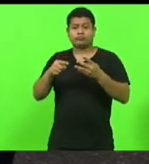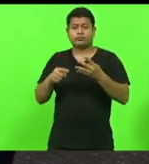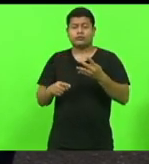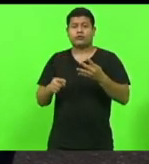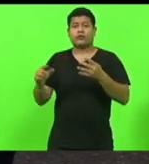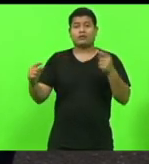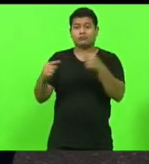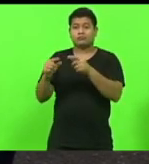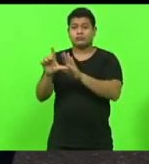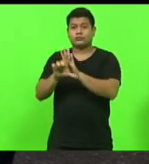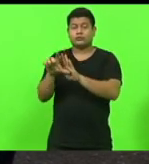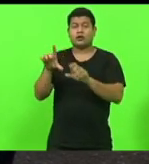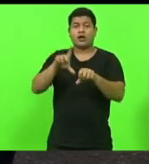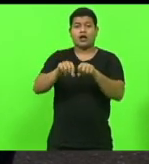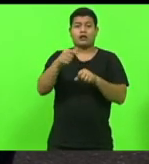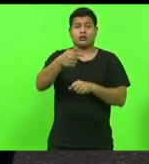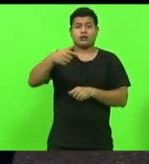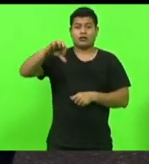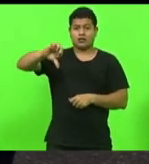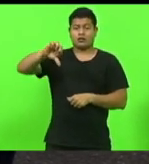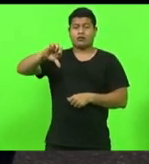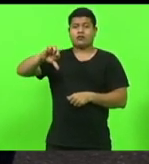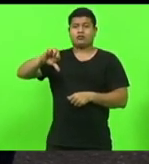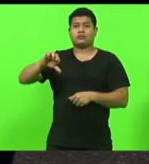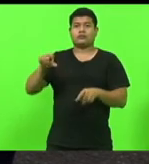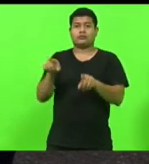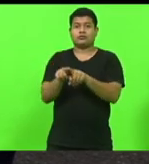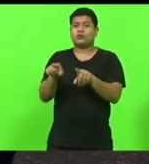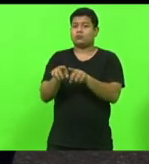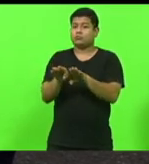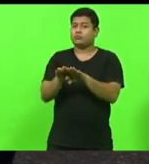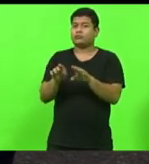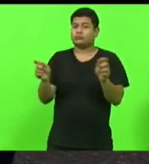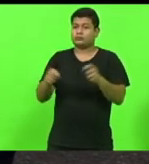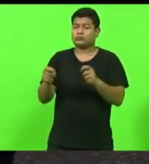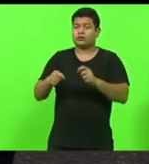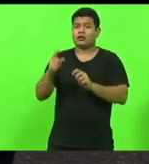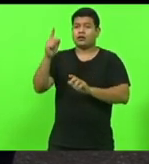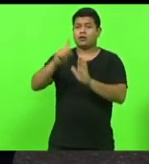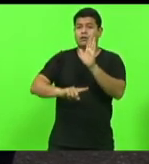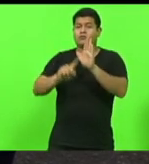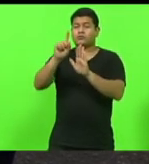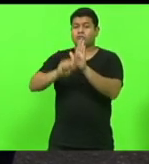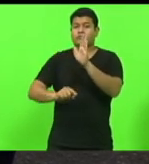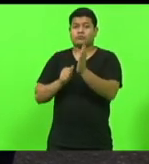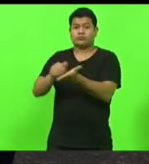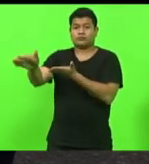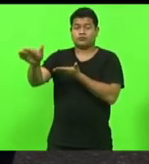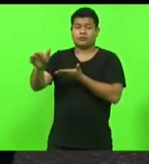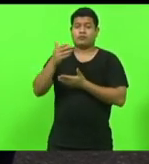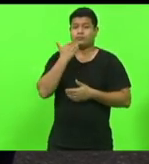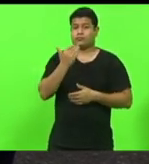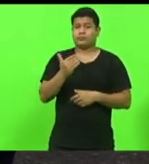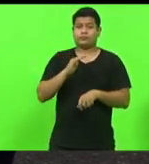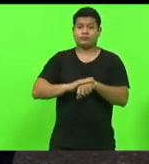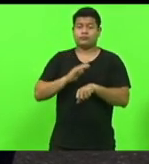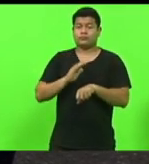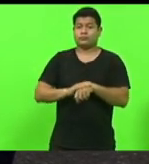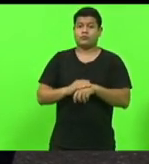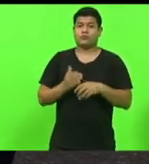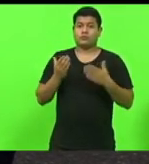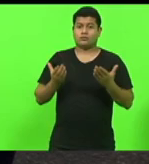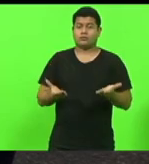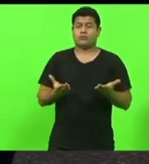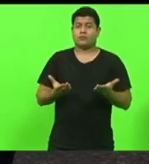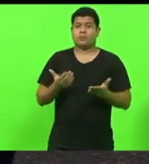o artigo 79, possibilitar a revogação de atos de exoneração a pedido de ocupantes dos cargos de